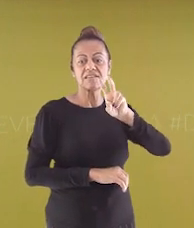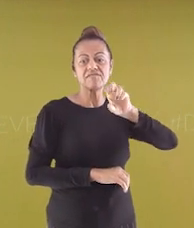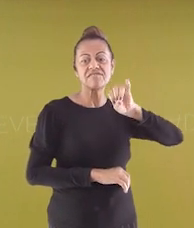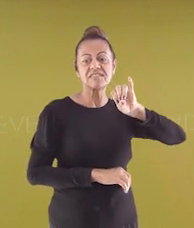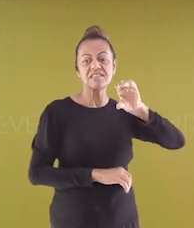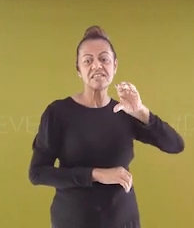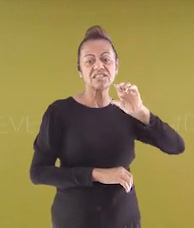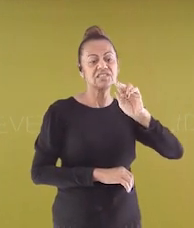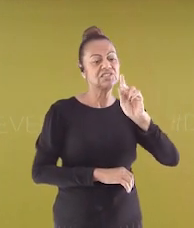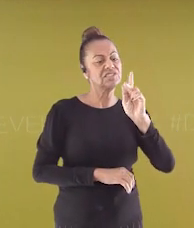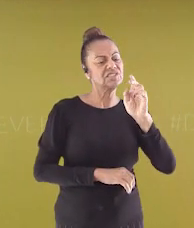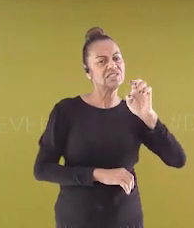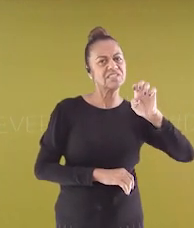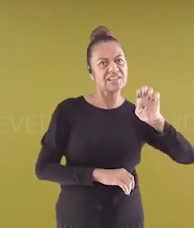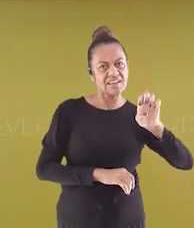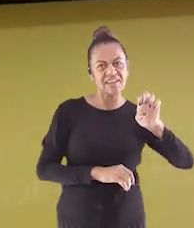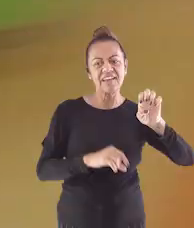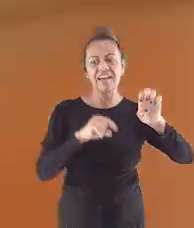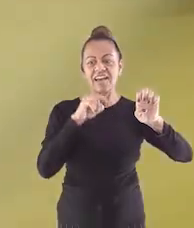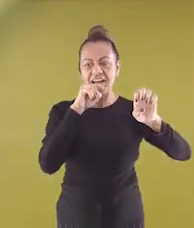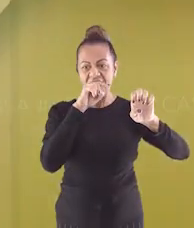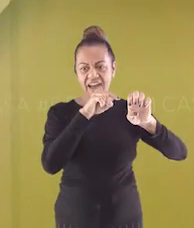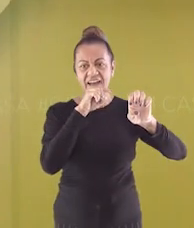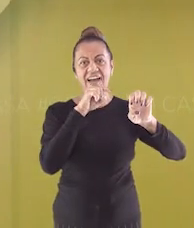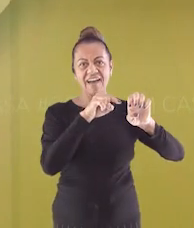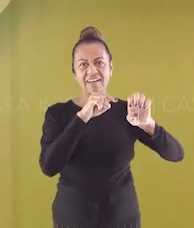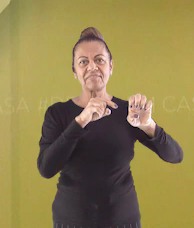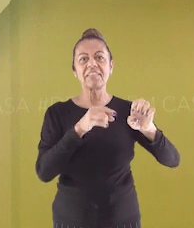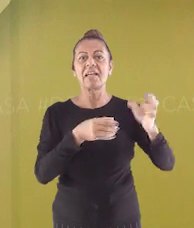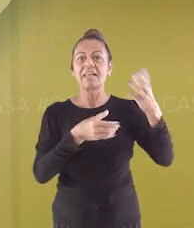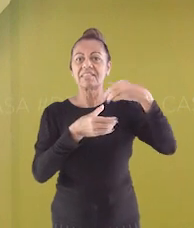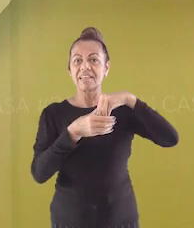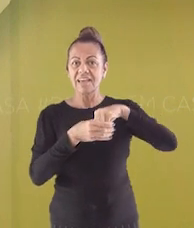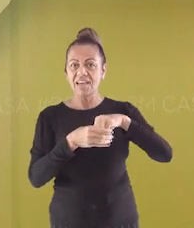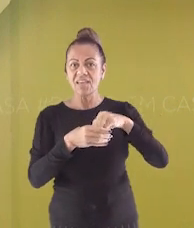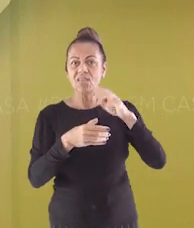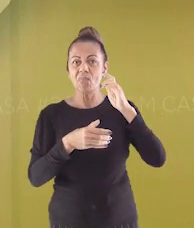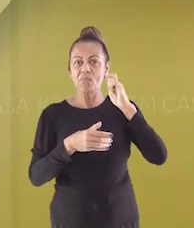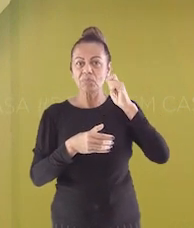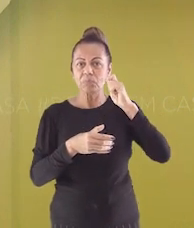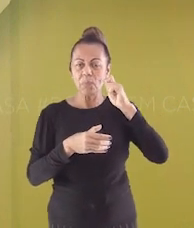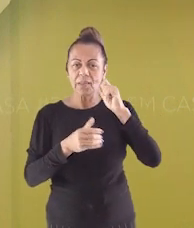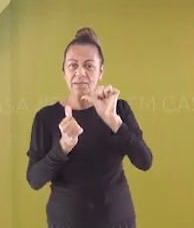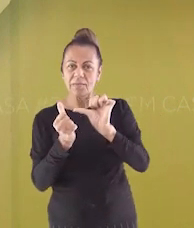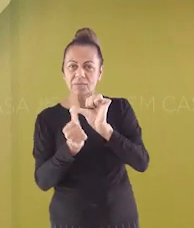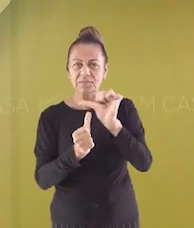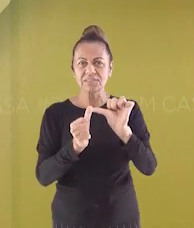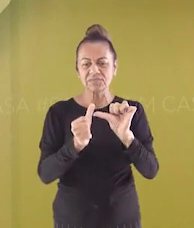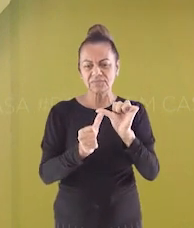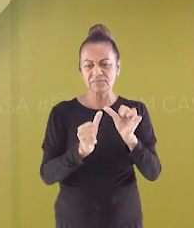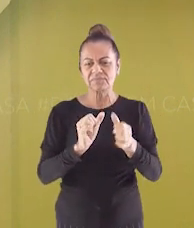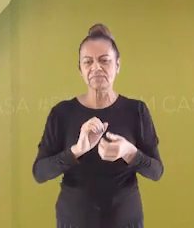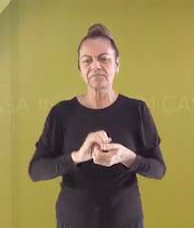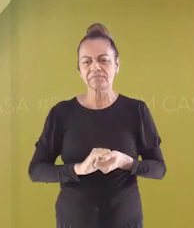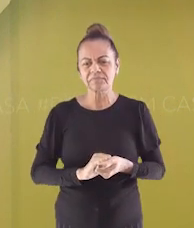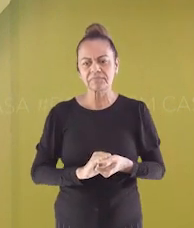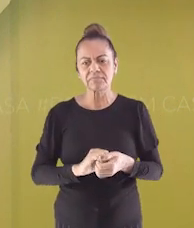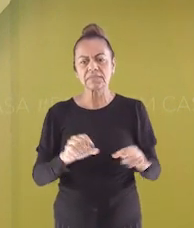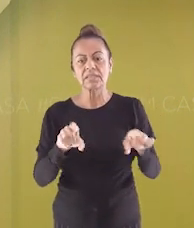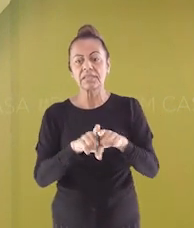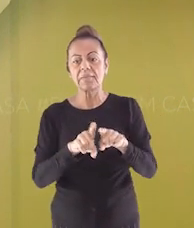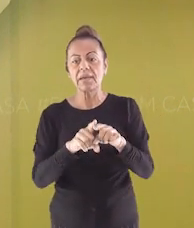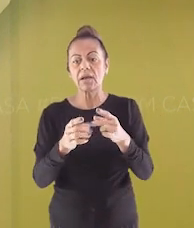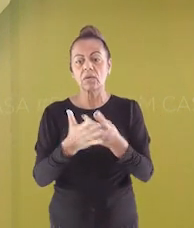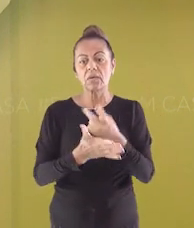cítrico que contém no suco de limão. Outra maneira pela qual ocorrem reações químicas pela ação